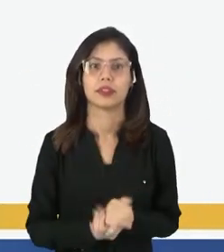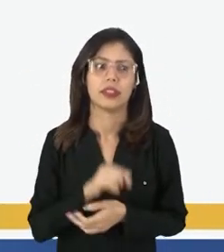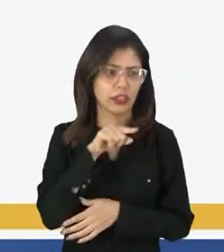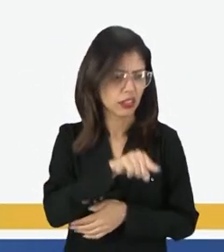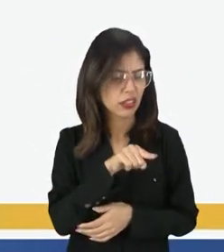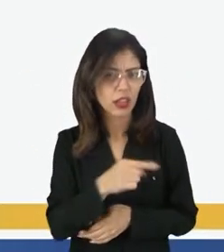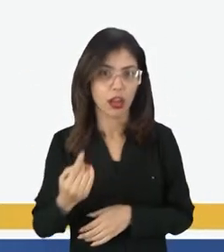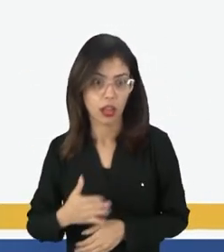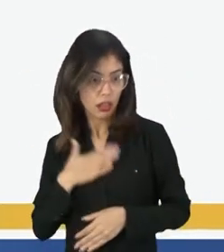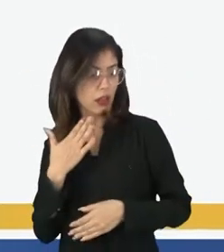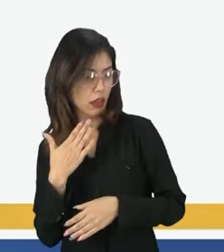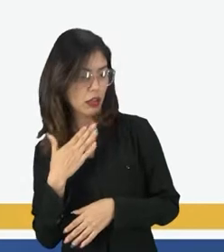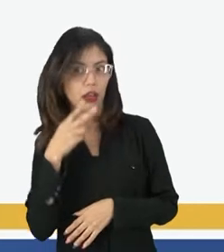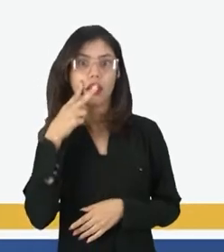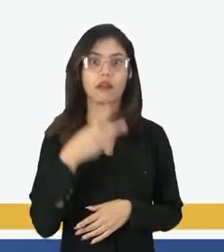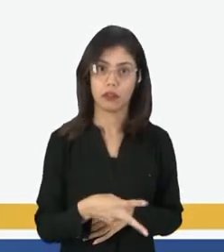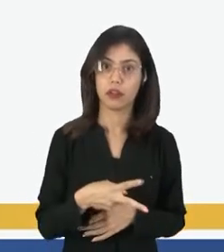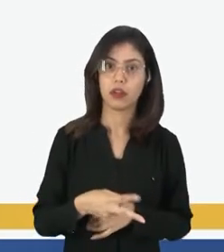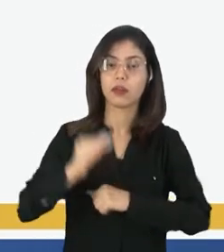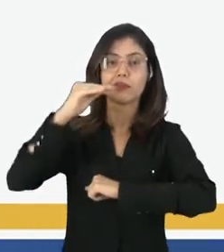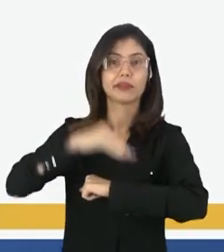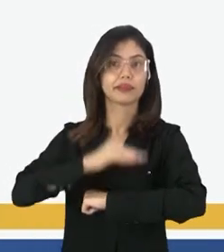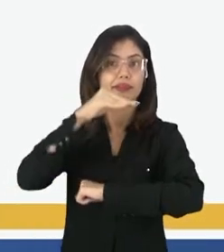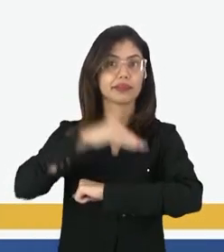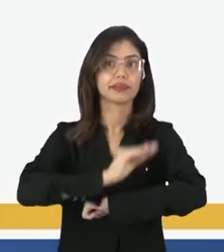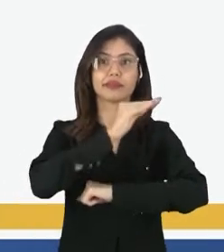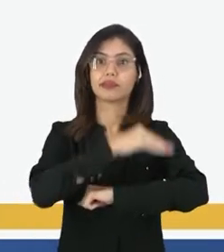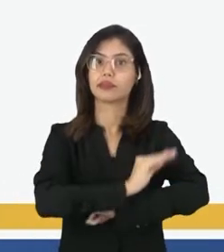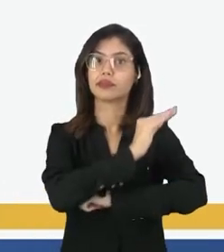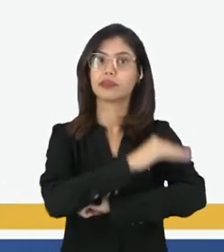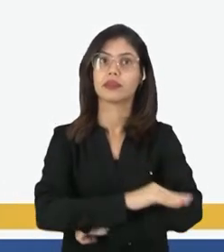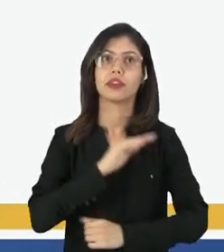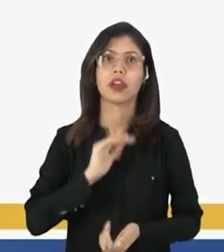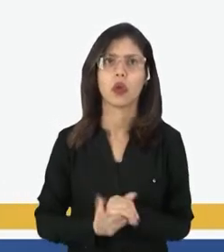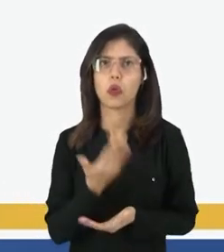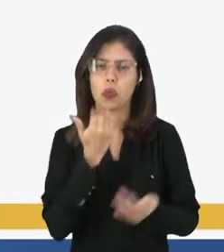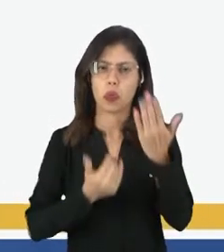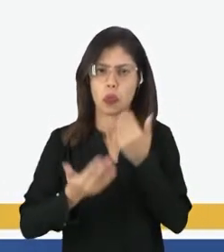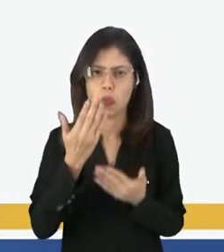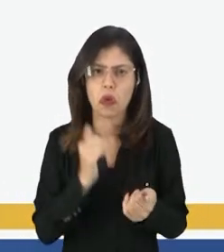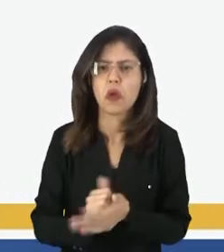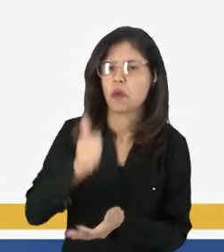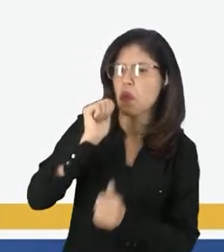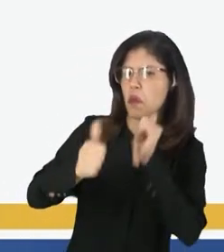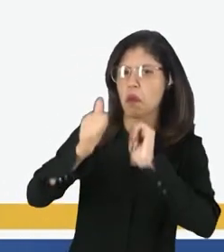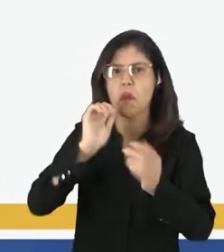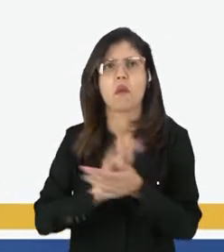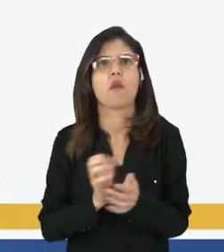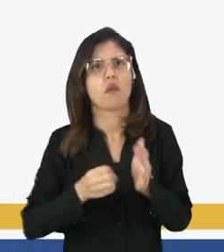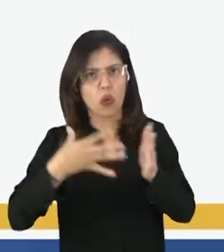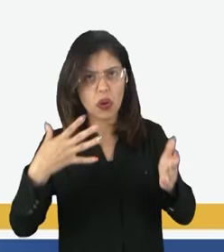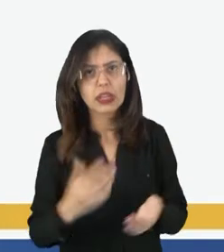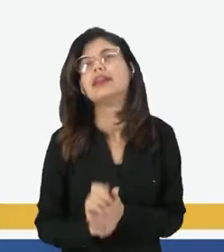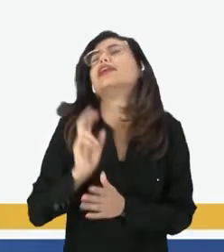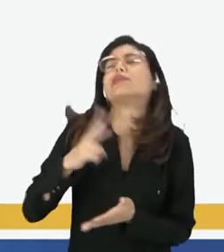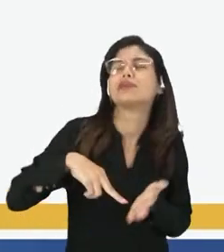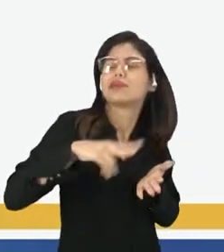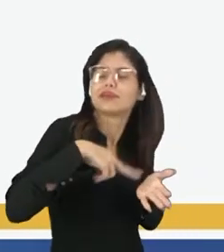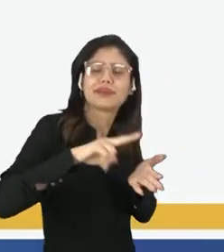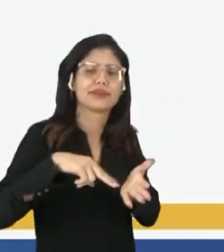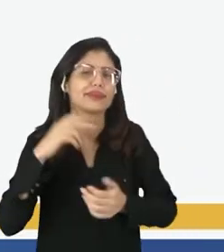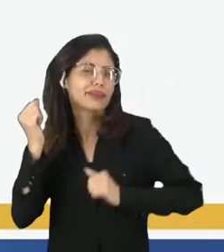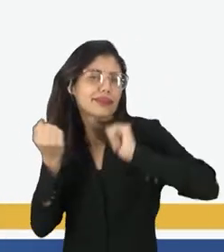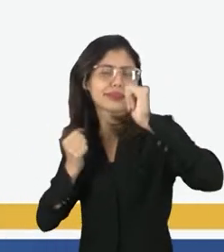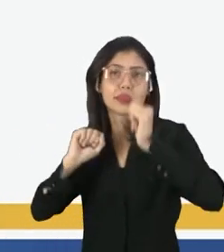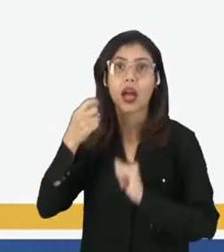nisso para surpresa de todos surge o saco o danado comeu bebeu e dançou até altas horas